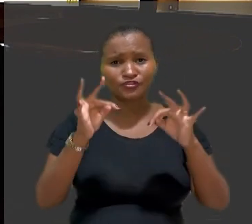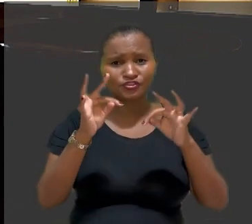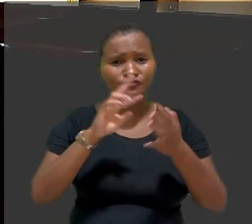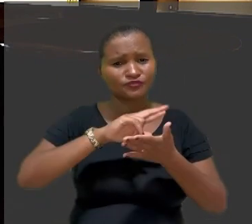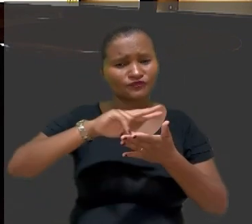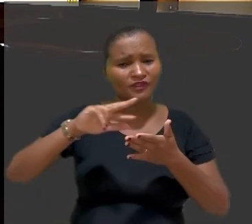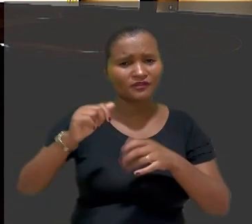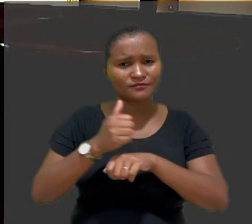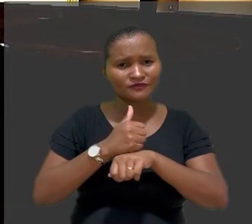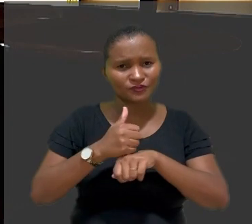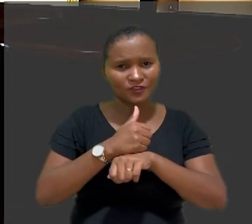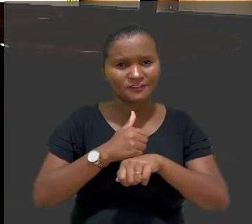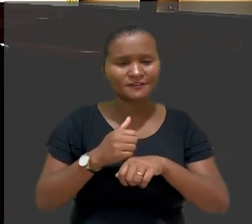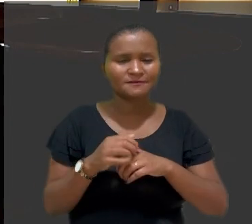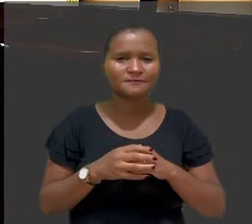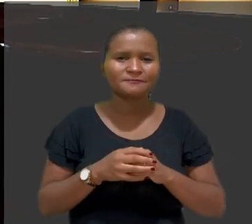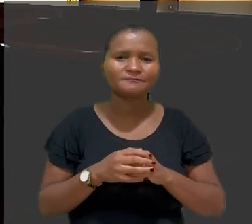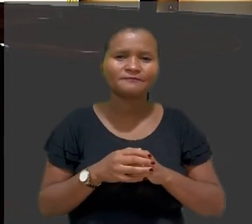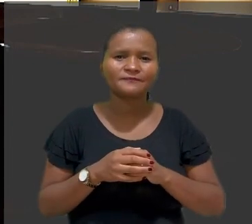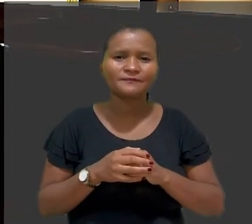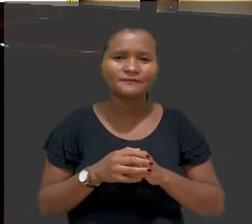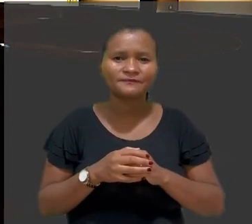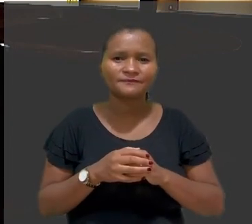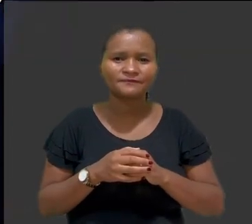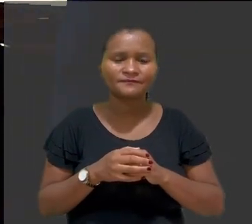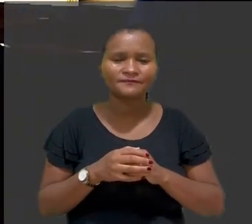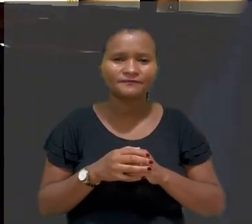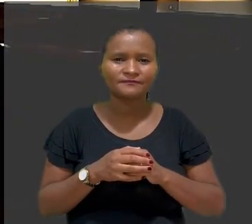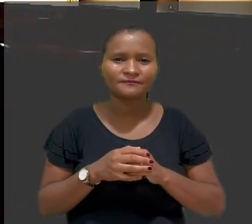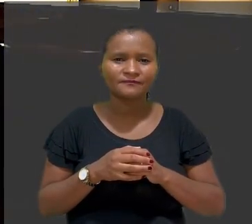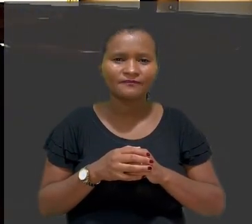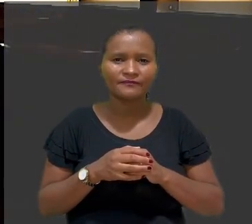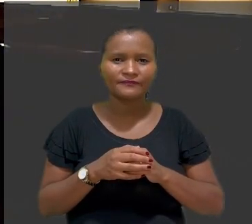utilizam essa tecnologia em diversas funções.